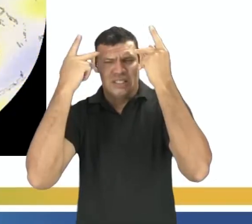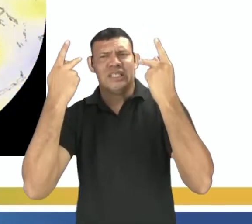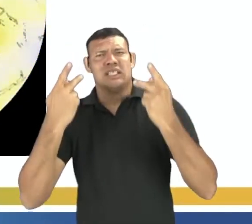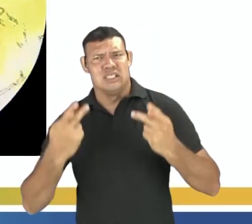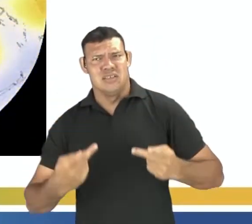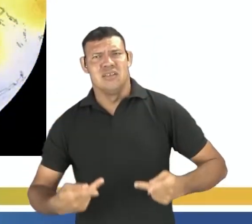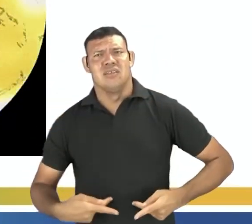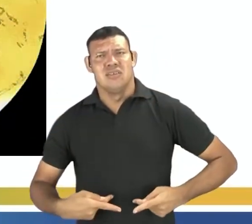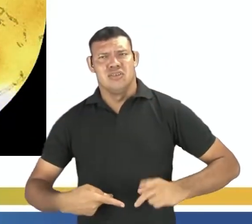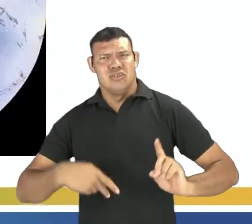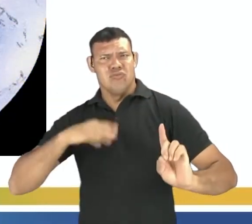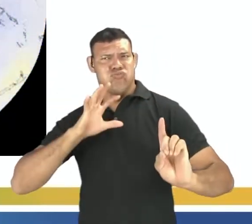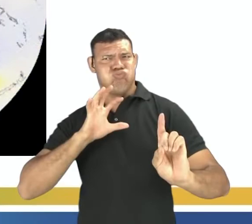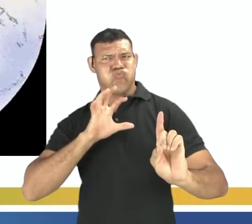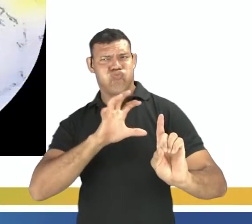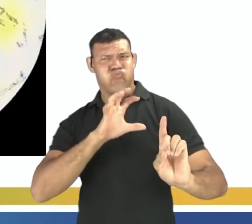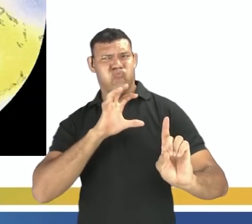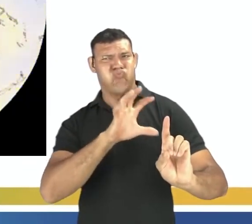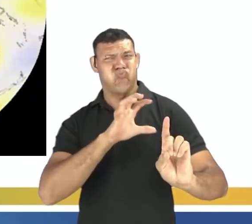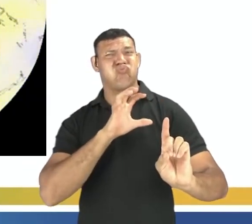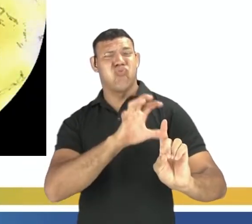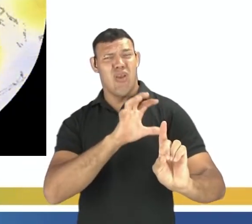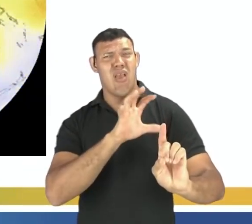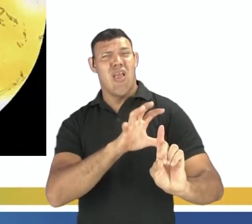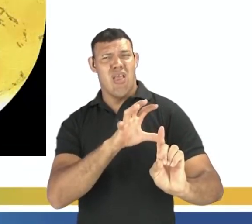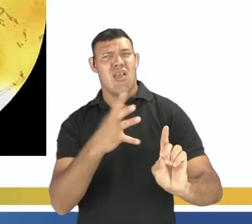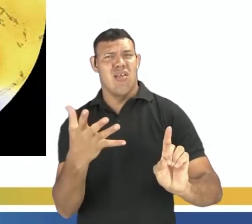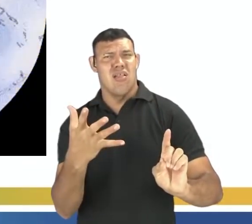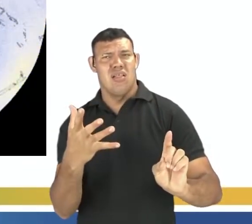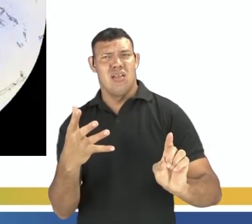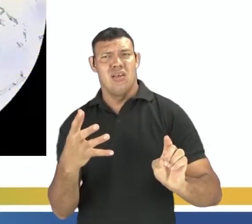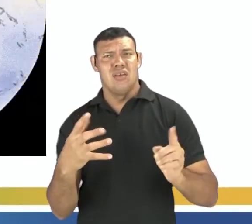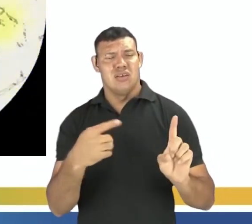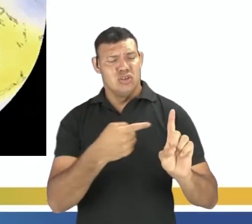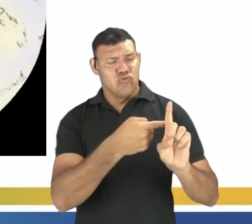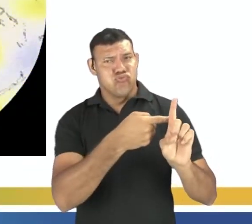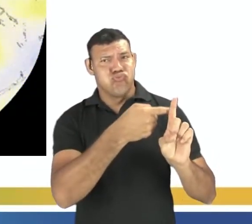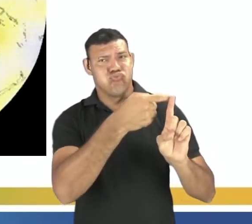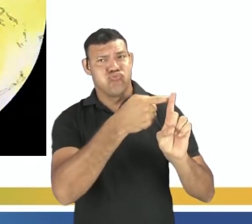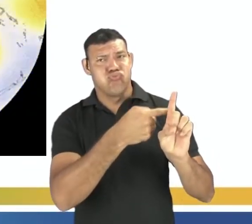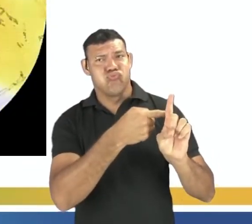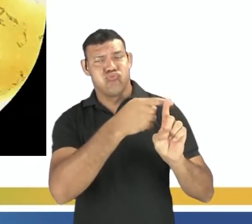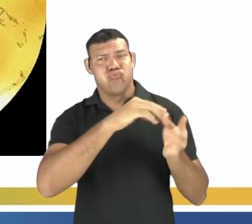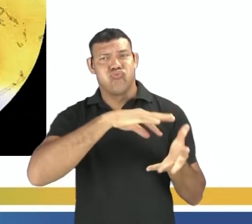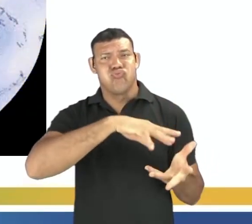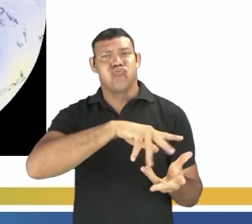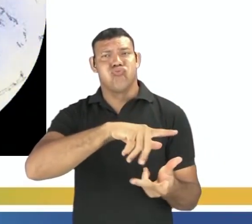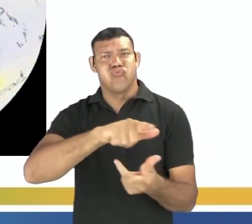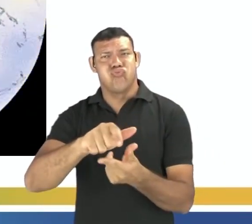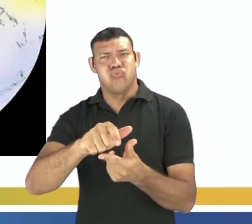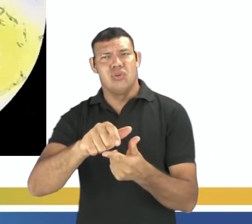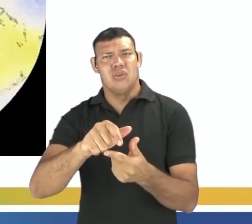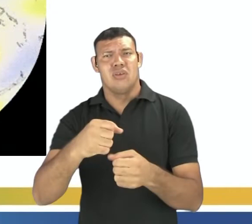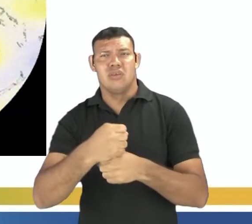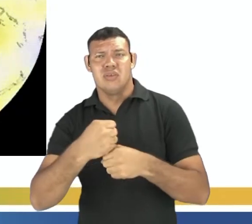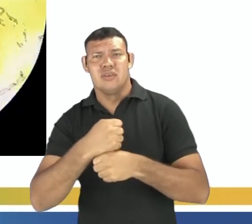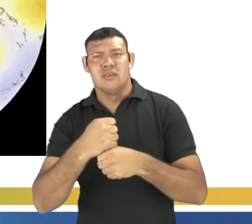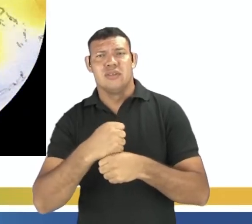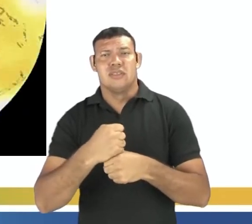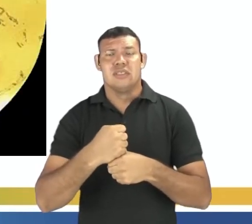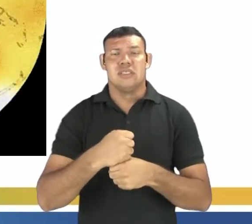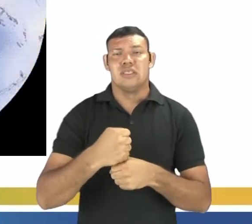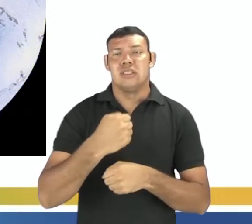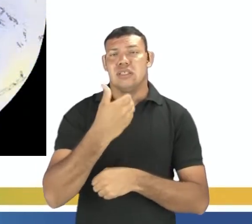ele tem influenciado na temperatura do nosso planeta ao longo de uns 62 anos. Então, você